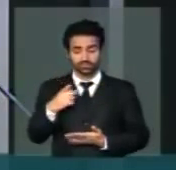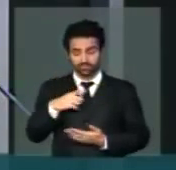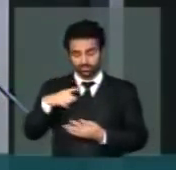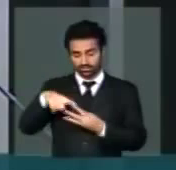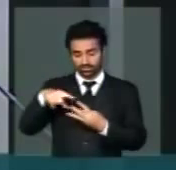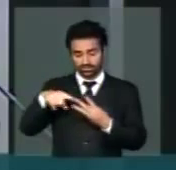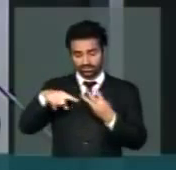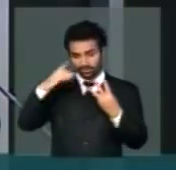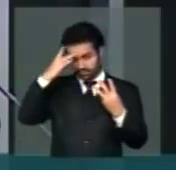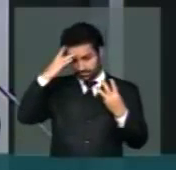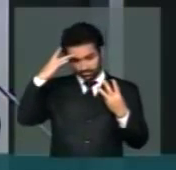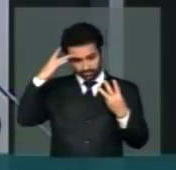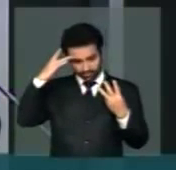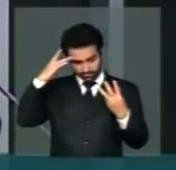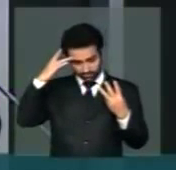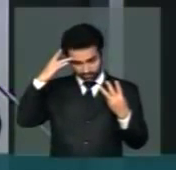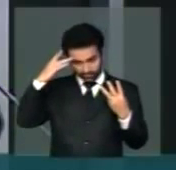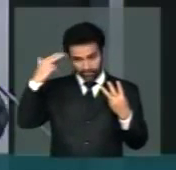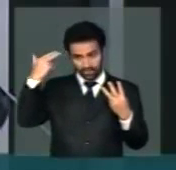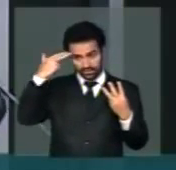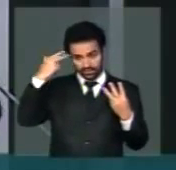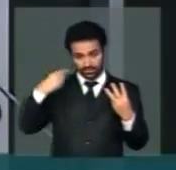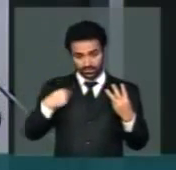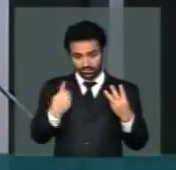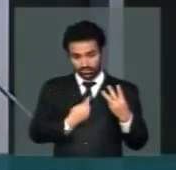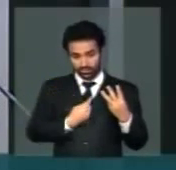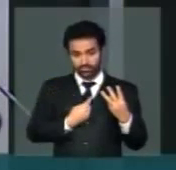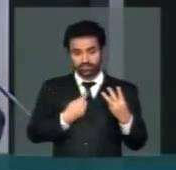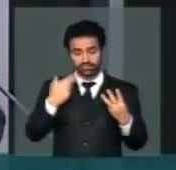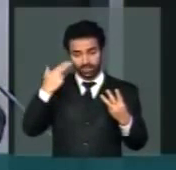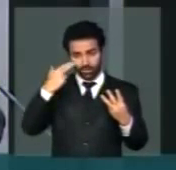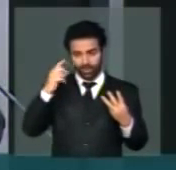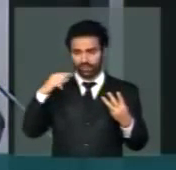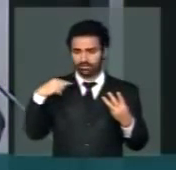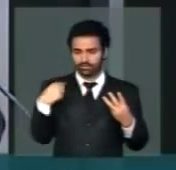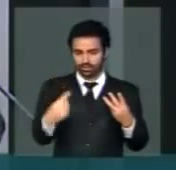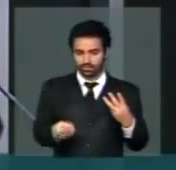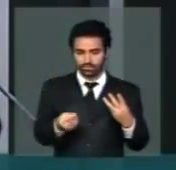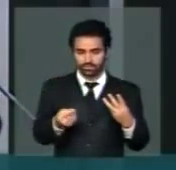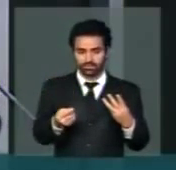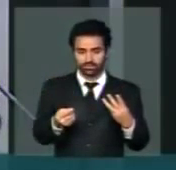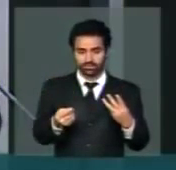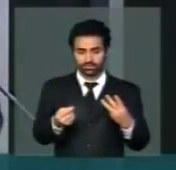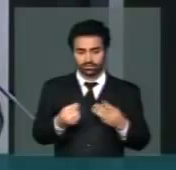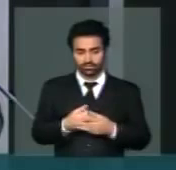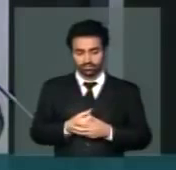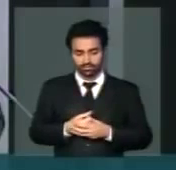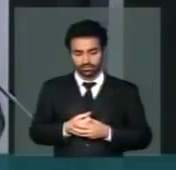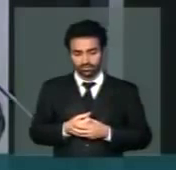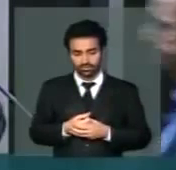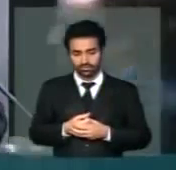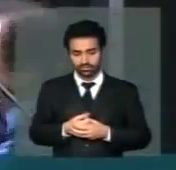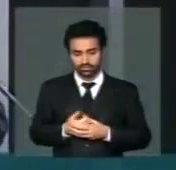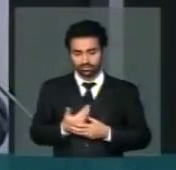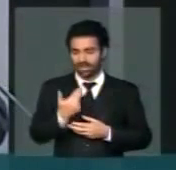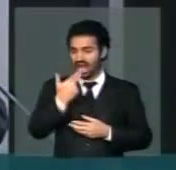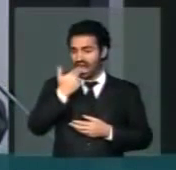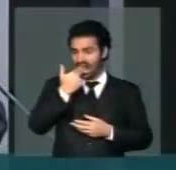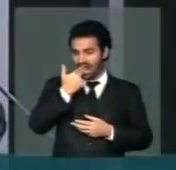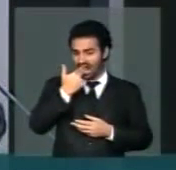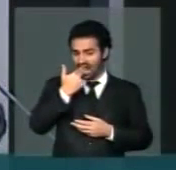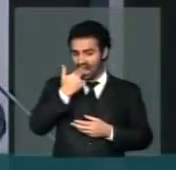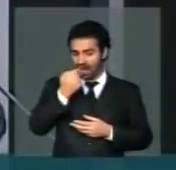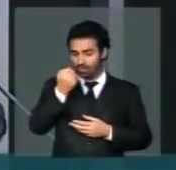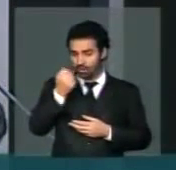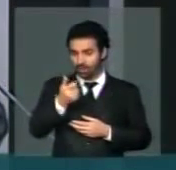3 que nos atacaram, e foi um sequestro, e teve revólver dentro da boca para dar o tiro